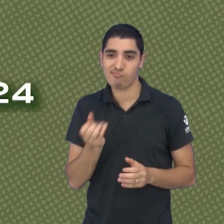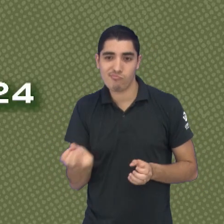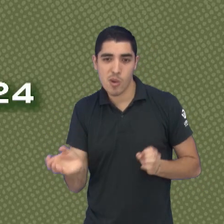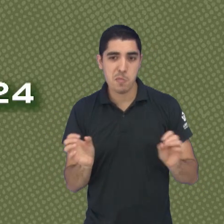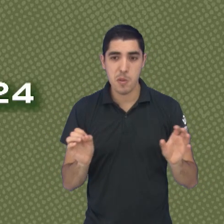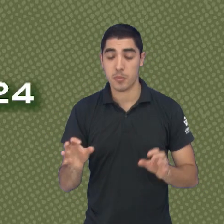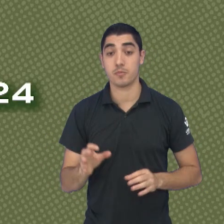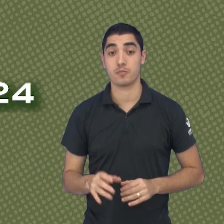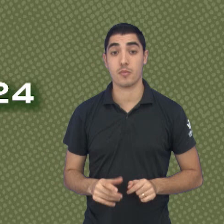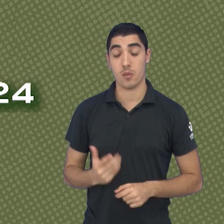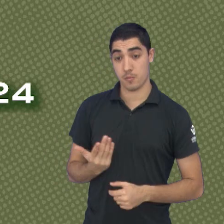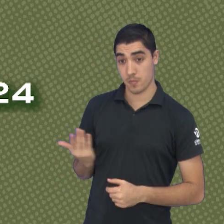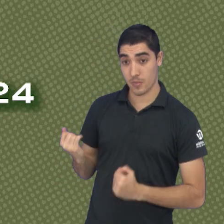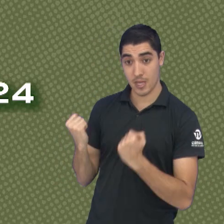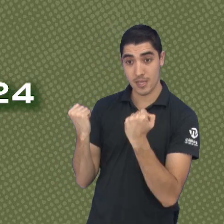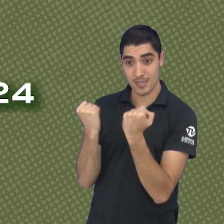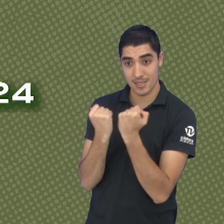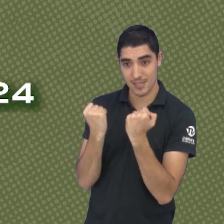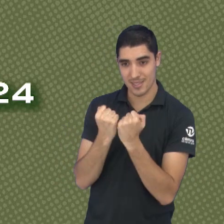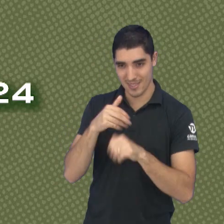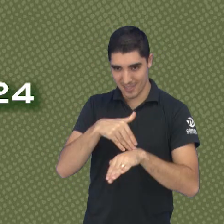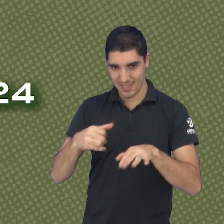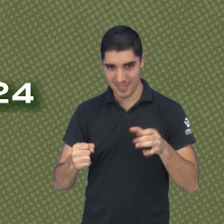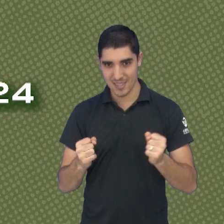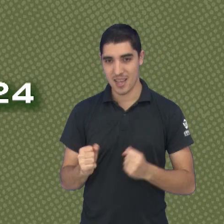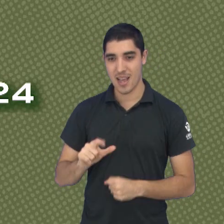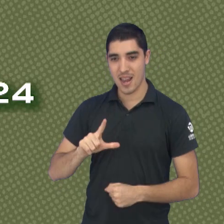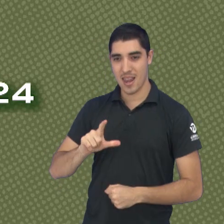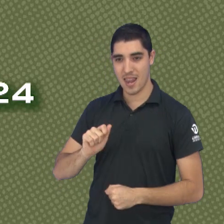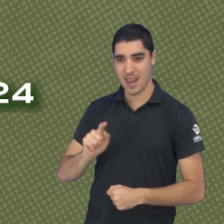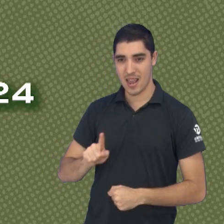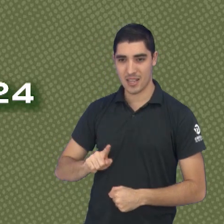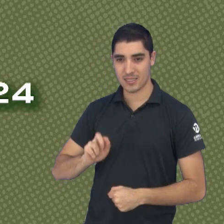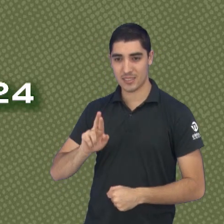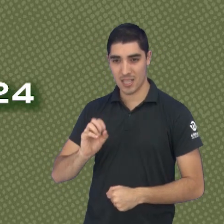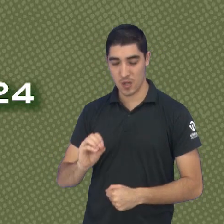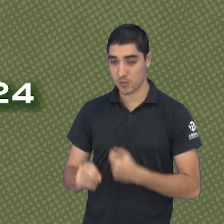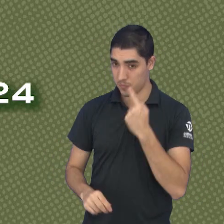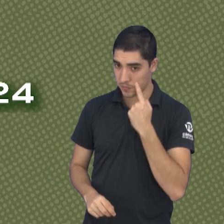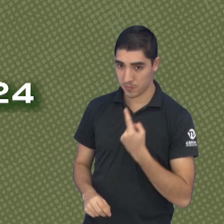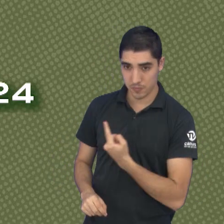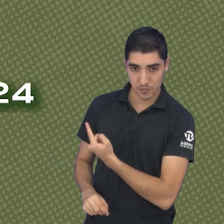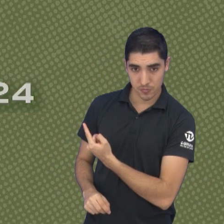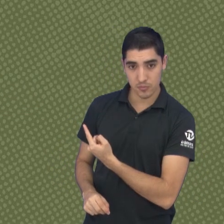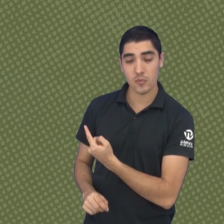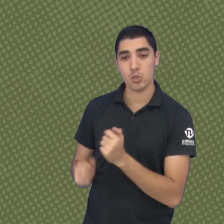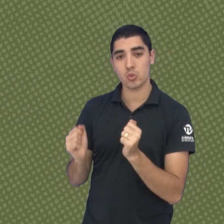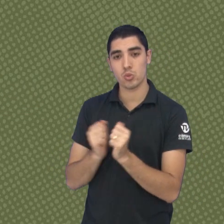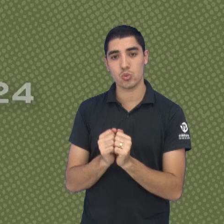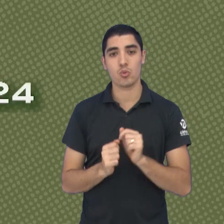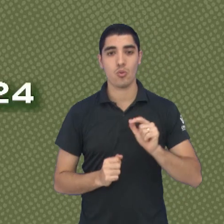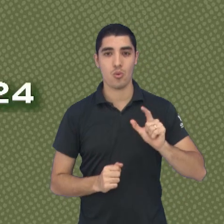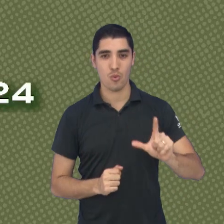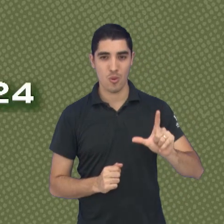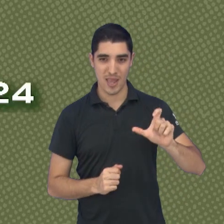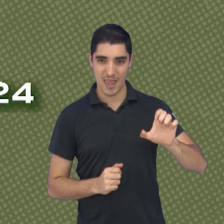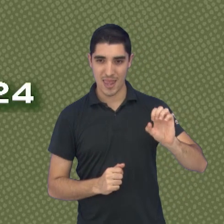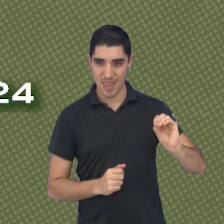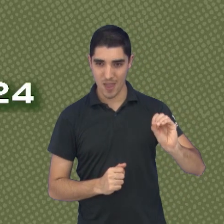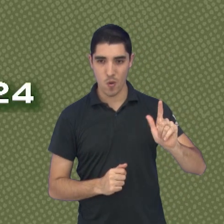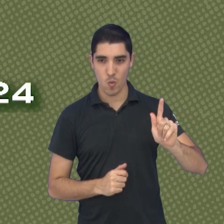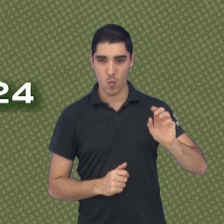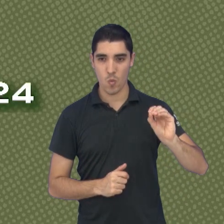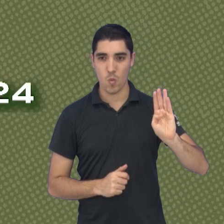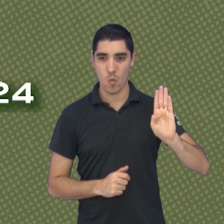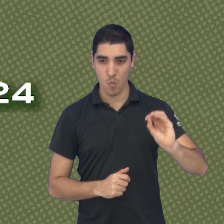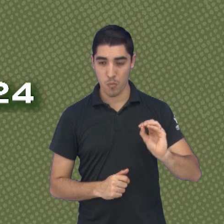Os zagueiros Lázaro e Léo Gobo, após lesão de Caio César, formaram a dupla titular da equipe. Só